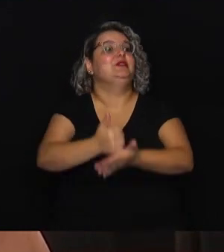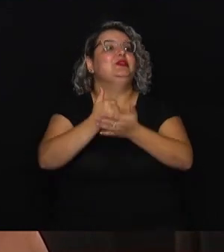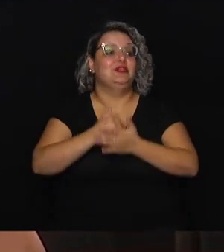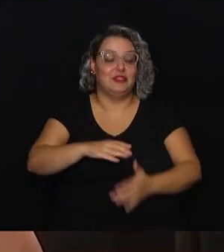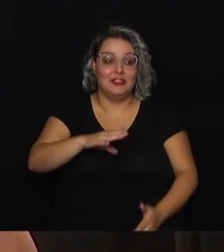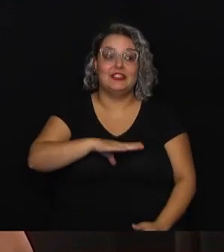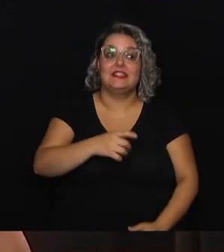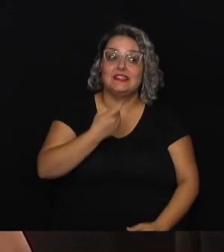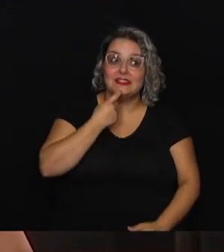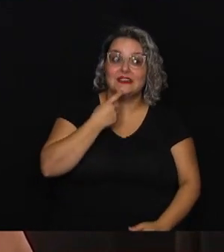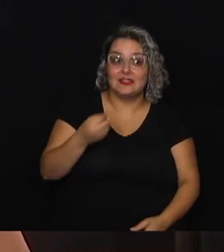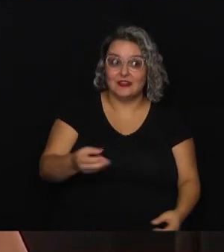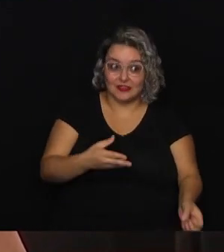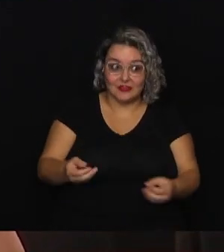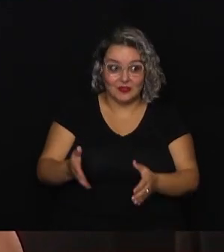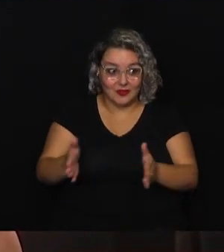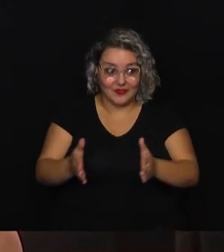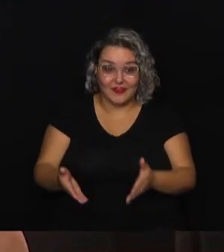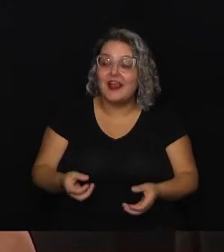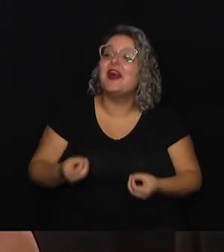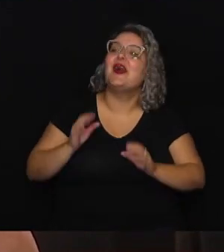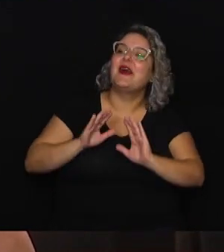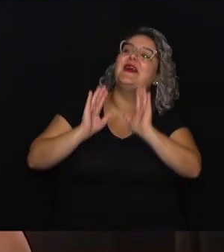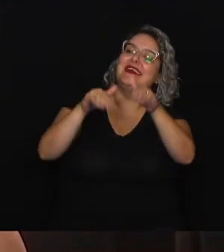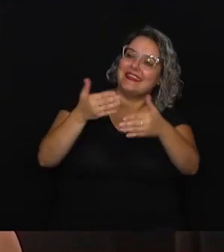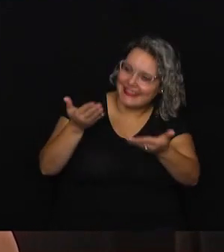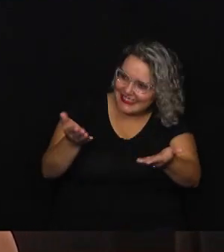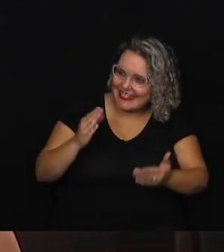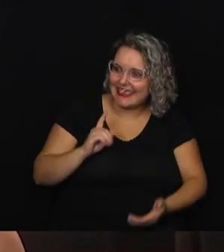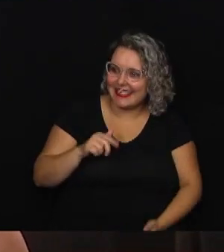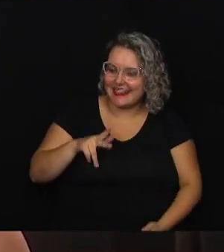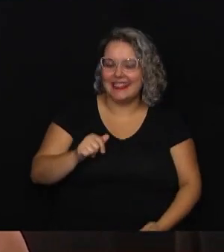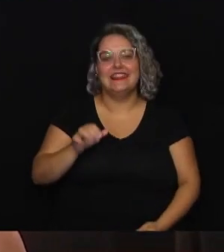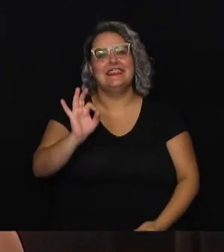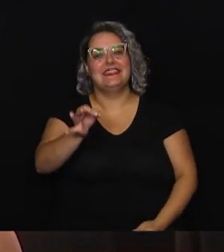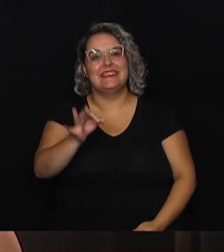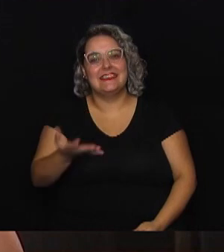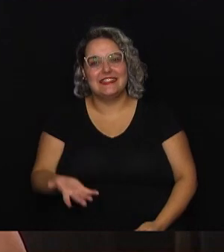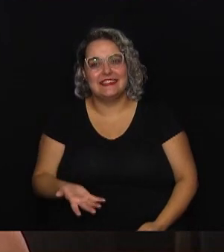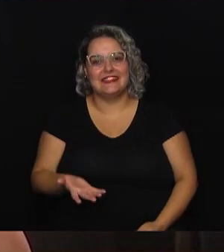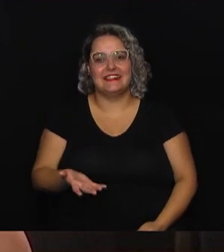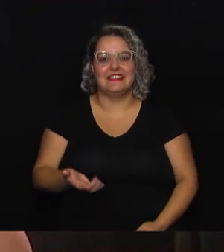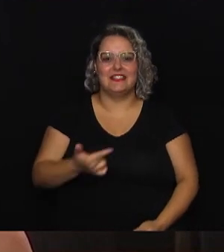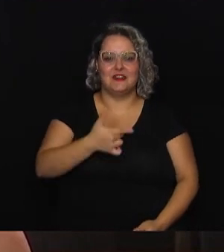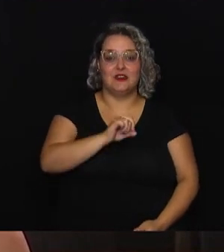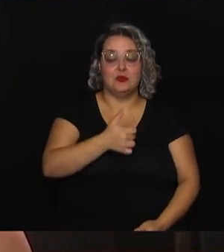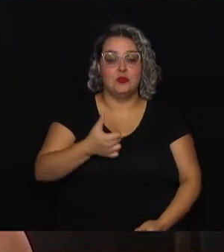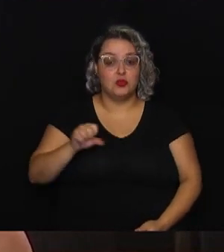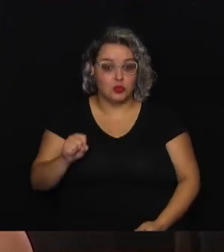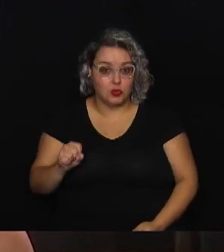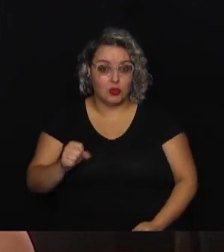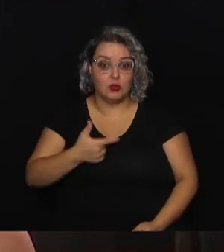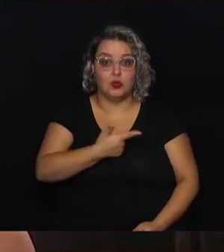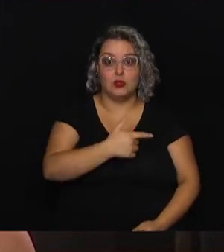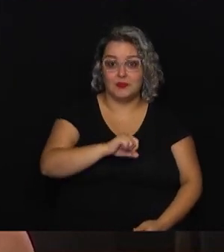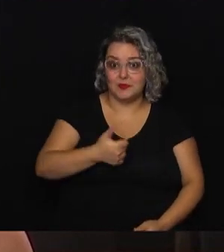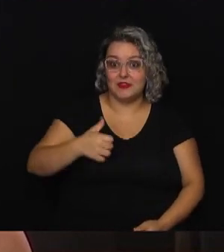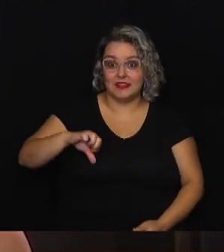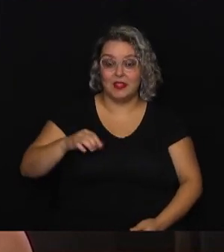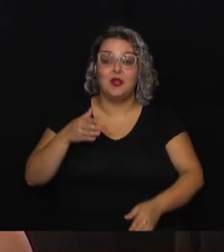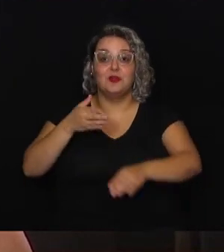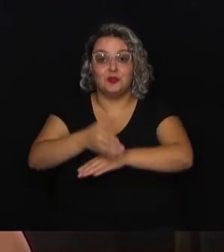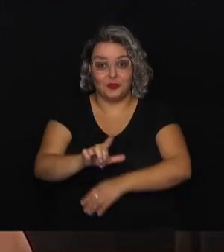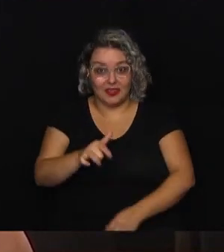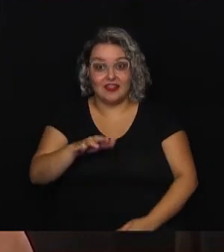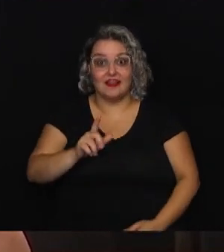conquistou recentemente? A bola está com você, Carla. Vamos embora. Em 2018, 2019, primeiro ano a gente entrou na liga e